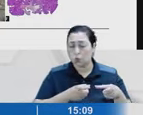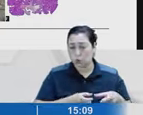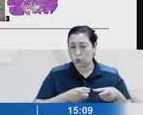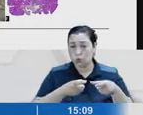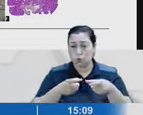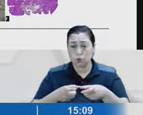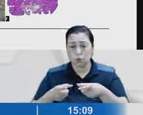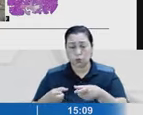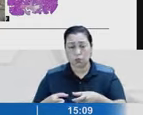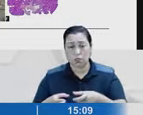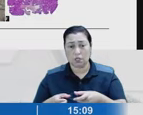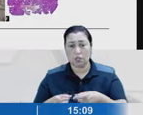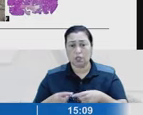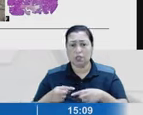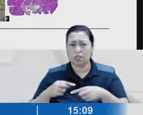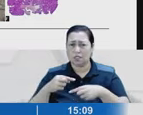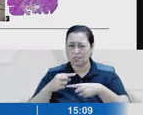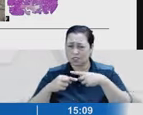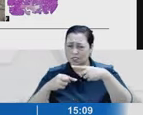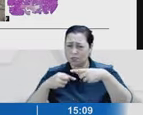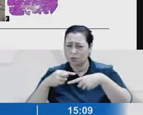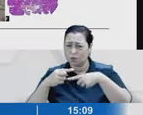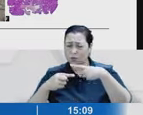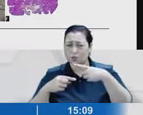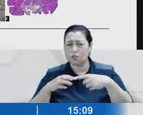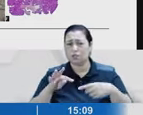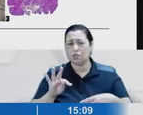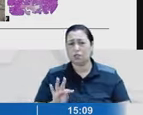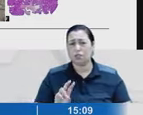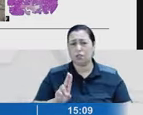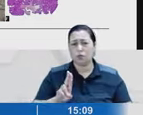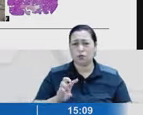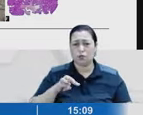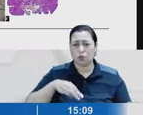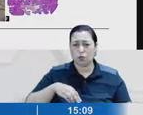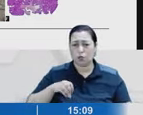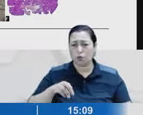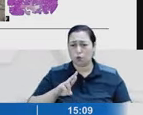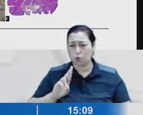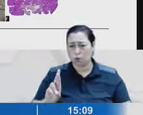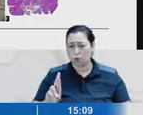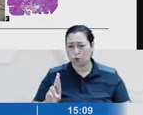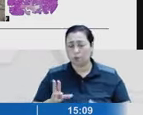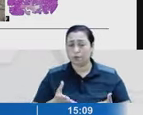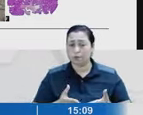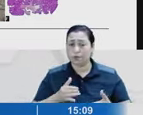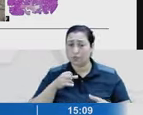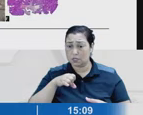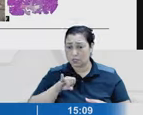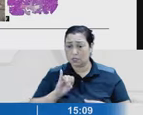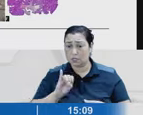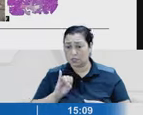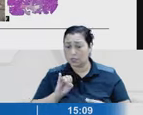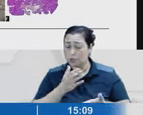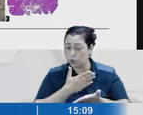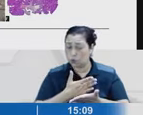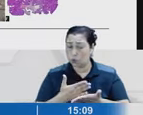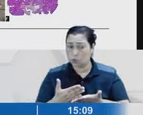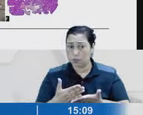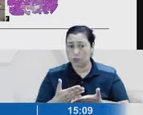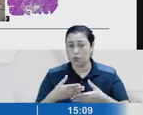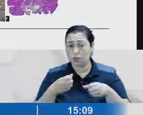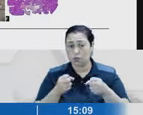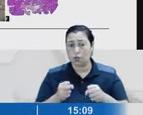localização e da evolução desse tumor. Então, se eu tenho um tumor numa fase inicial, eu posso fazer a